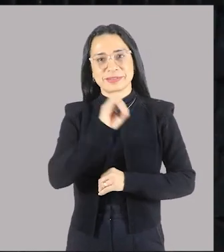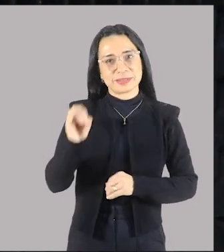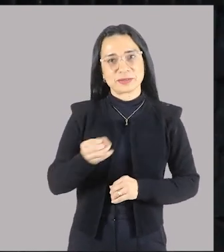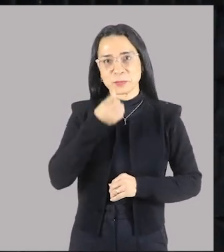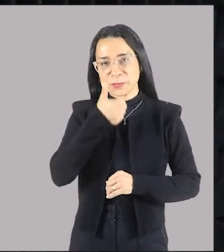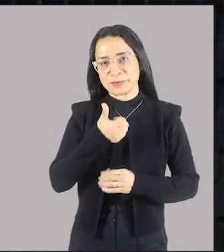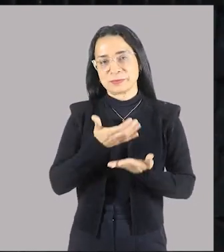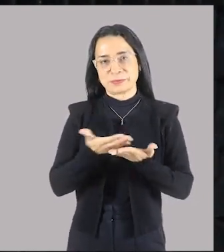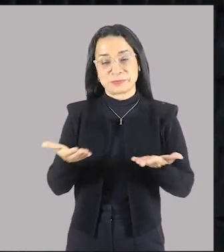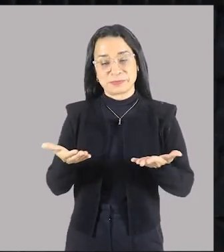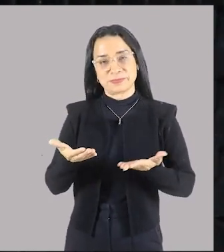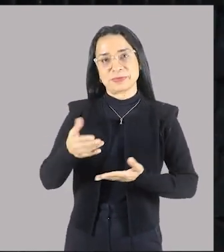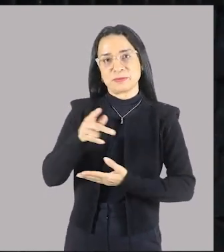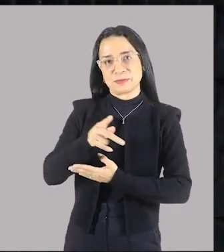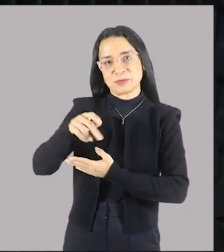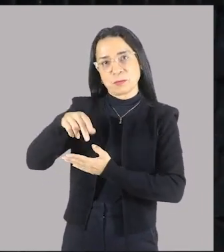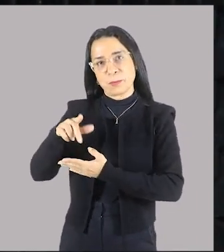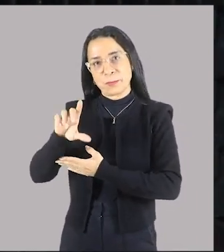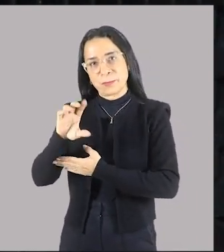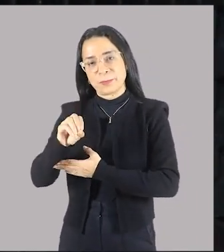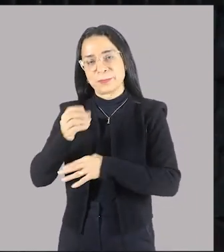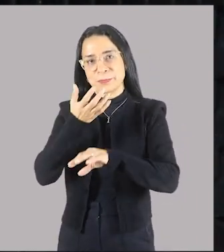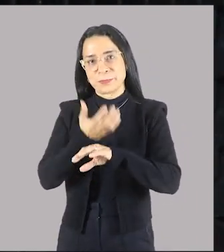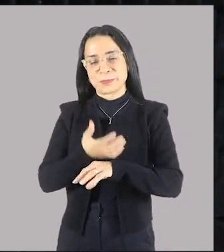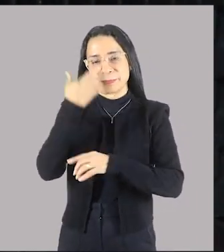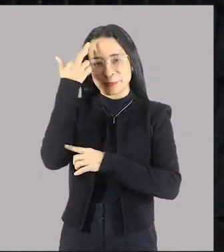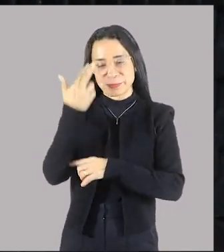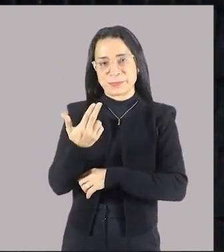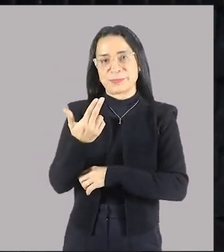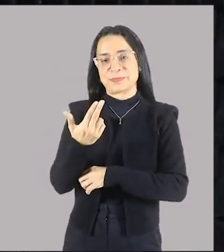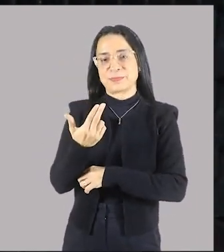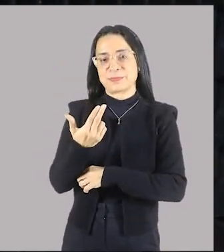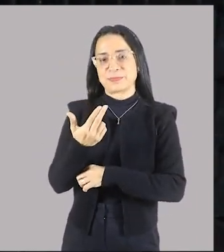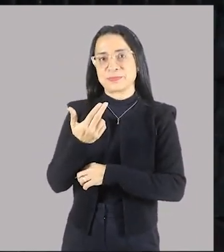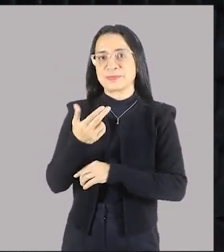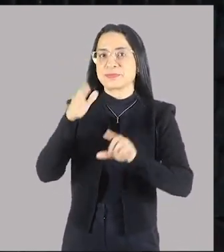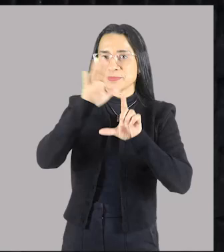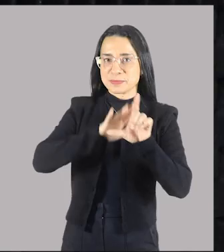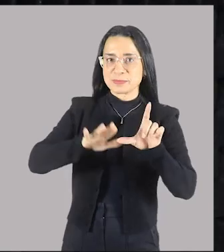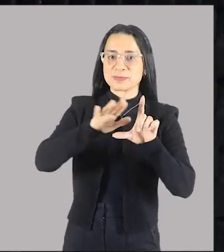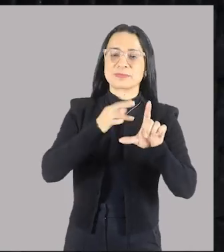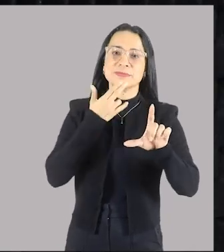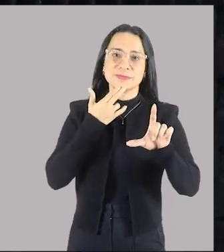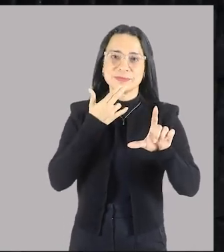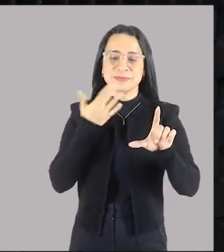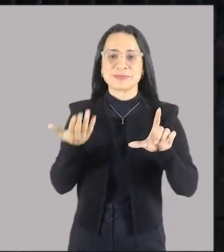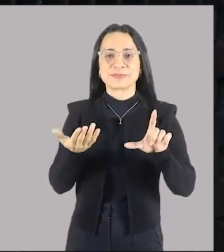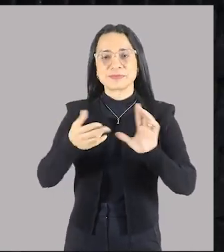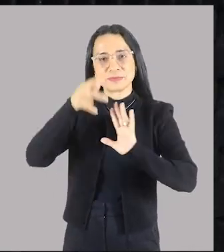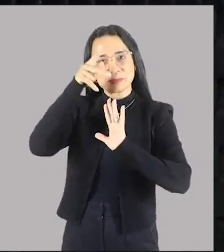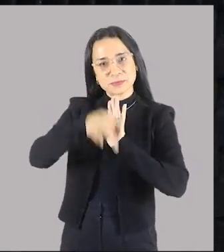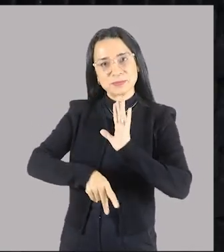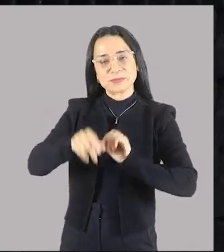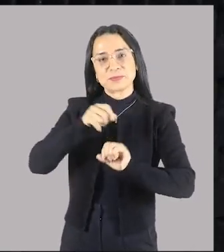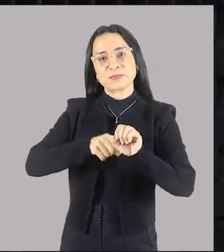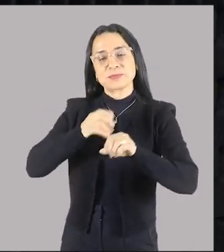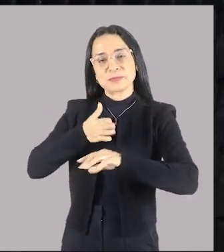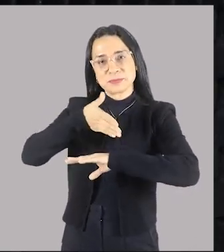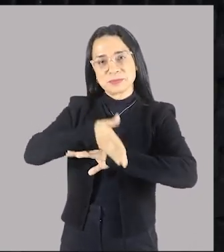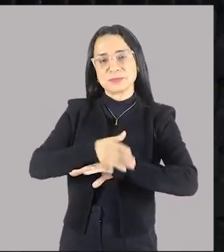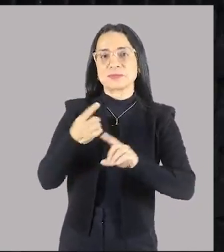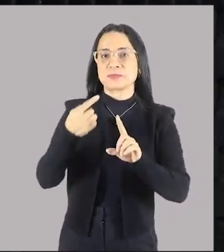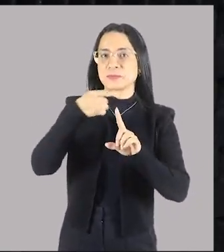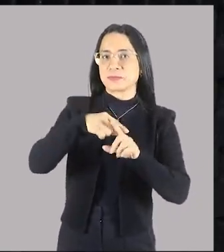E aí, pessoal, tudo bem? Professor Paulo Gereba de História, com a plataforma Gonçalves Dias e o projeto A